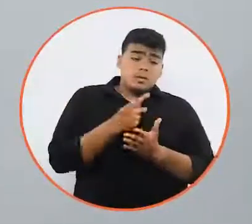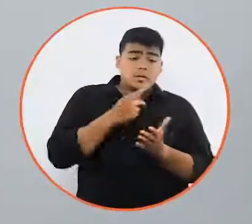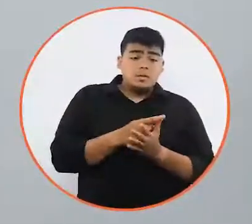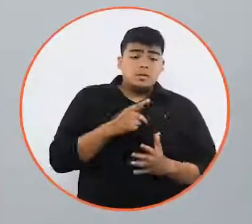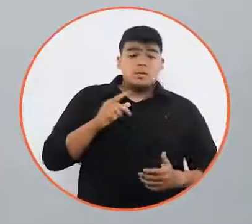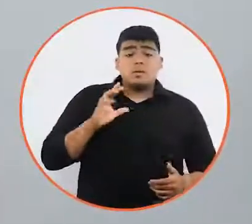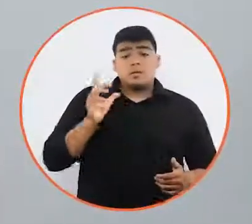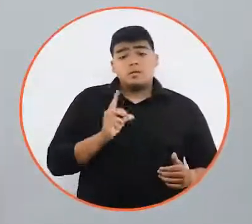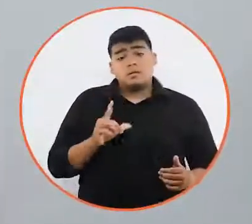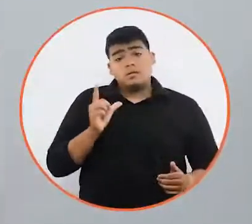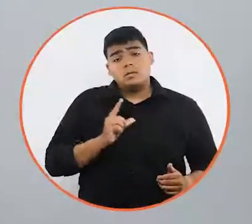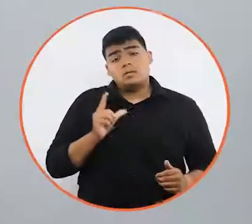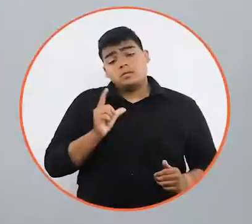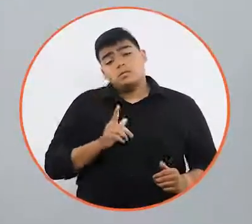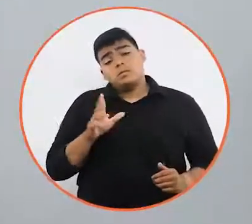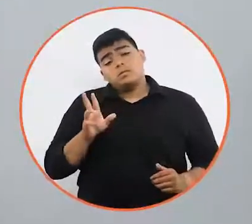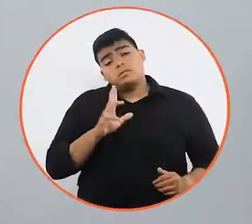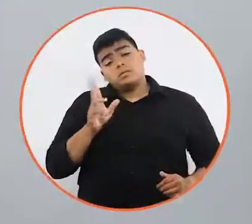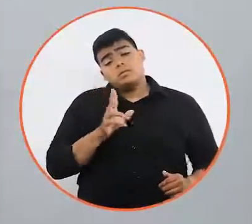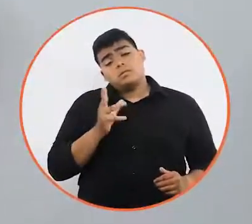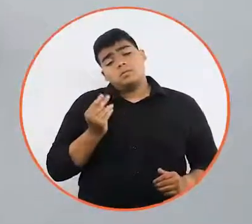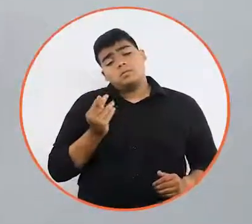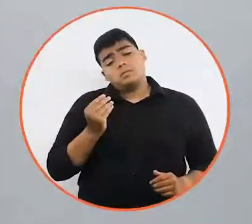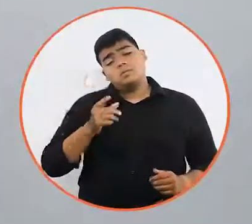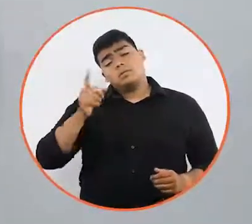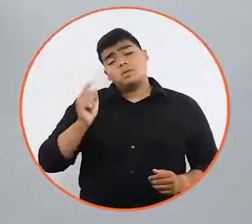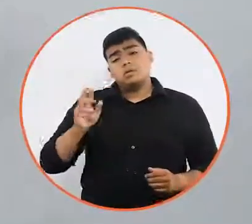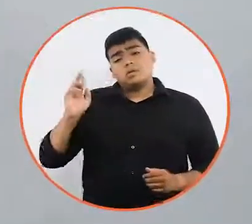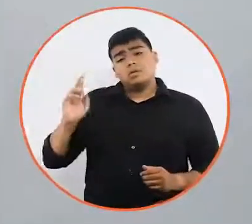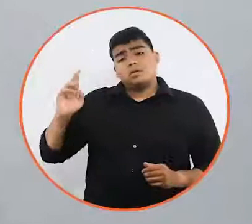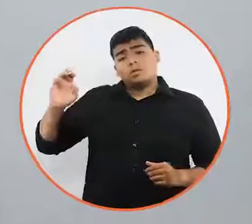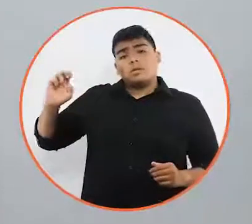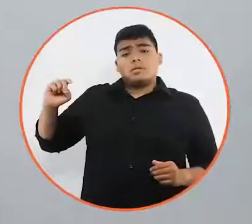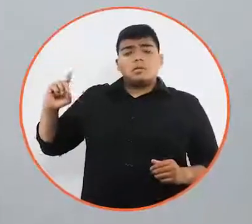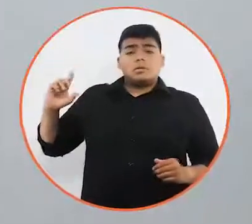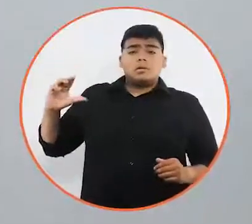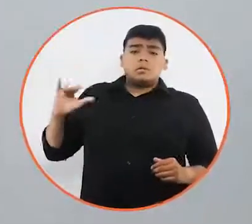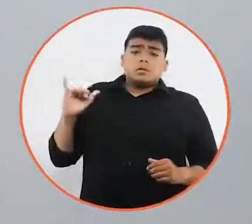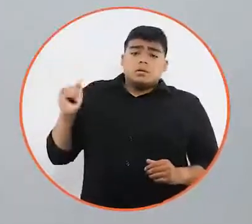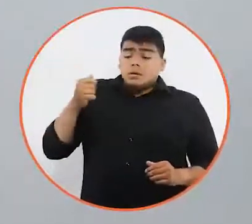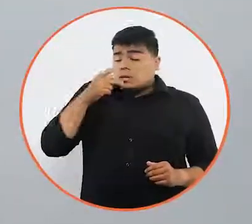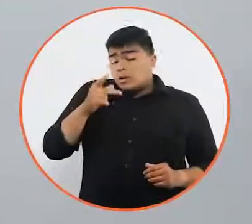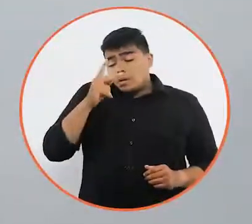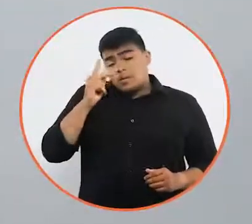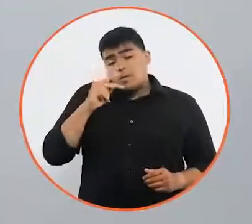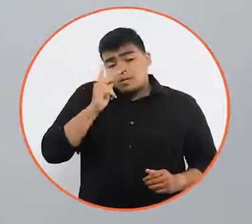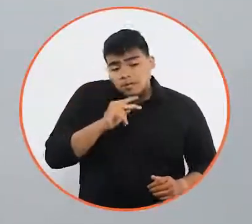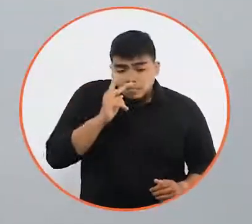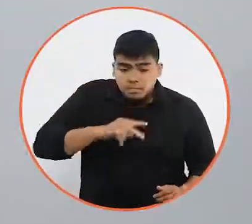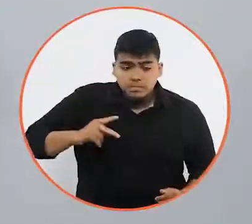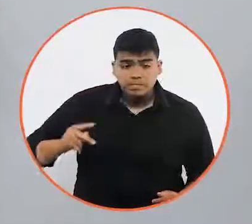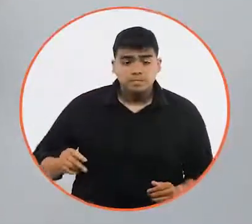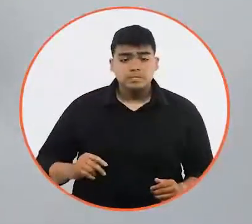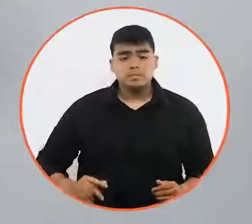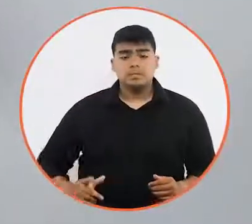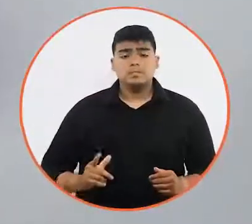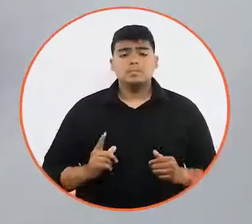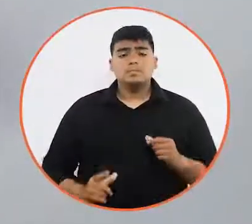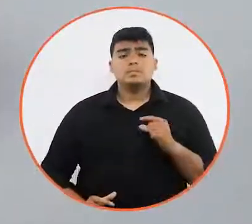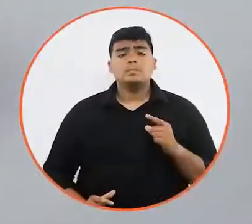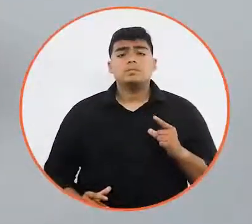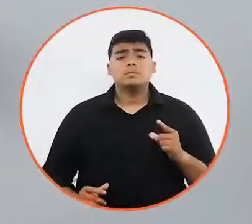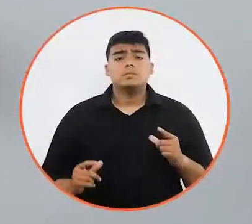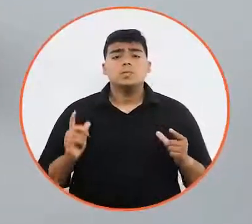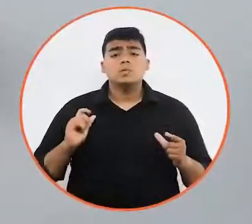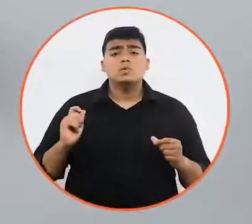vicioso. Na literatura, isso é muito comum. Essa redundância enfática, né? Que serve como uma licença poética. Né? Sonhei